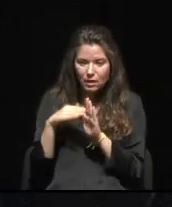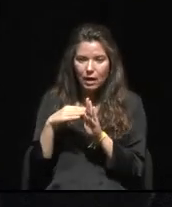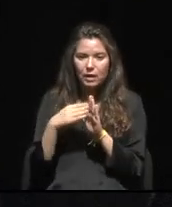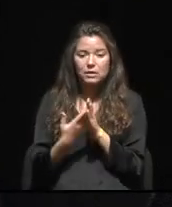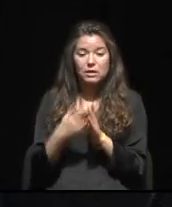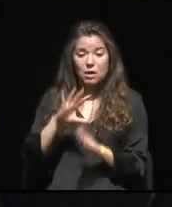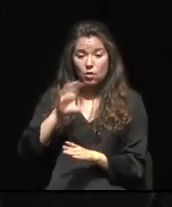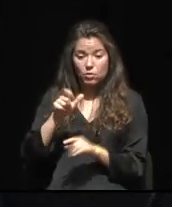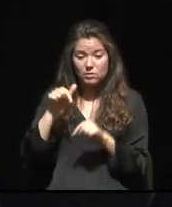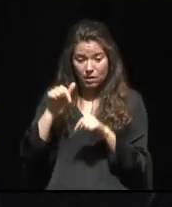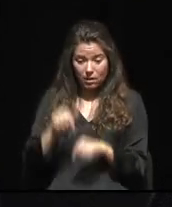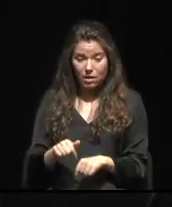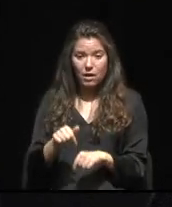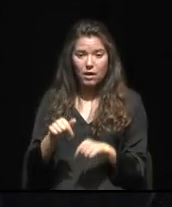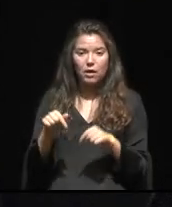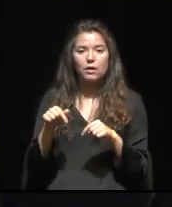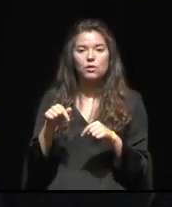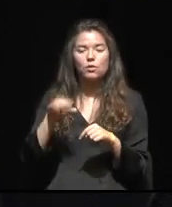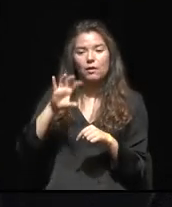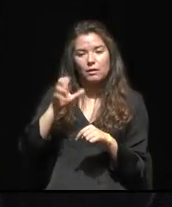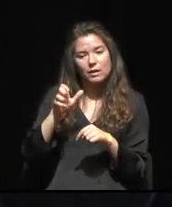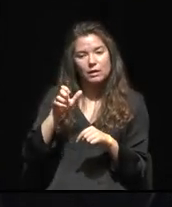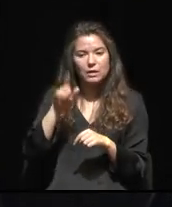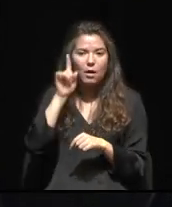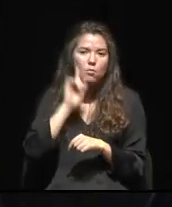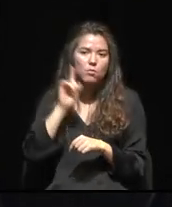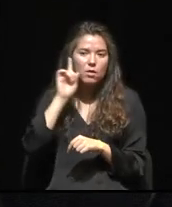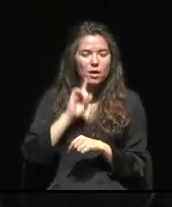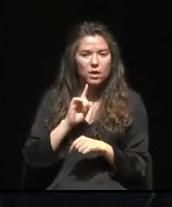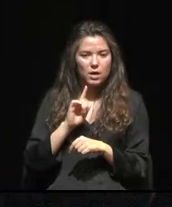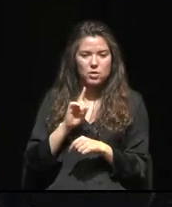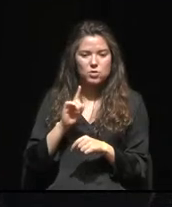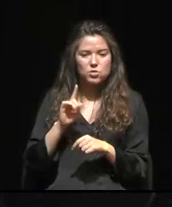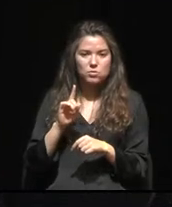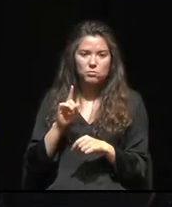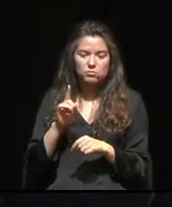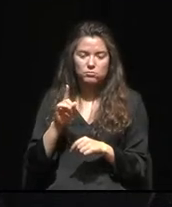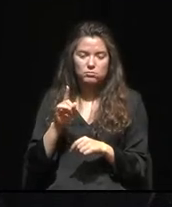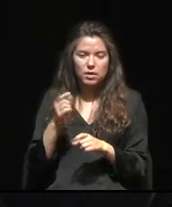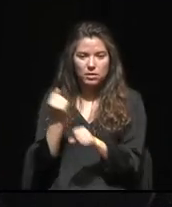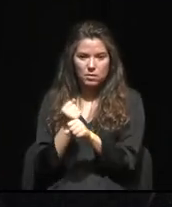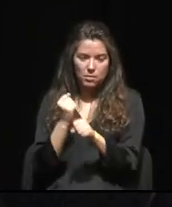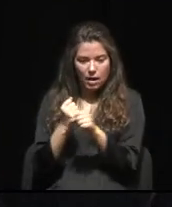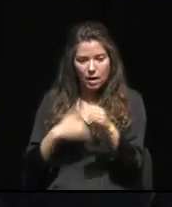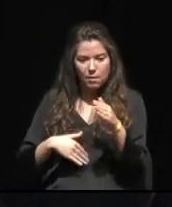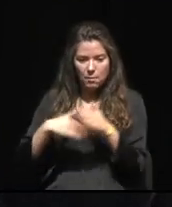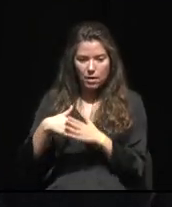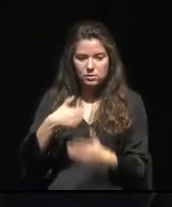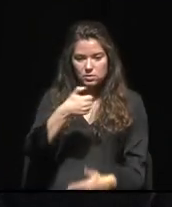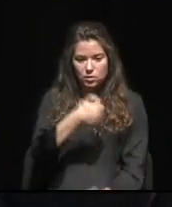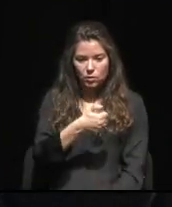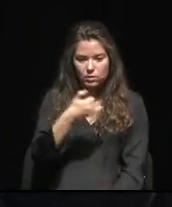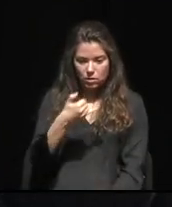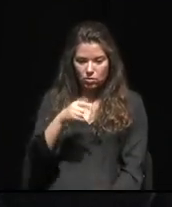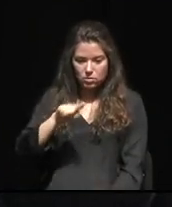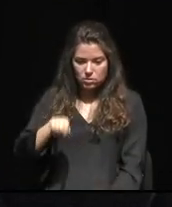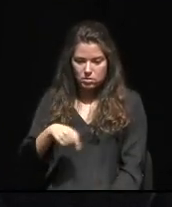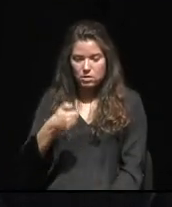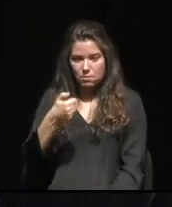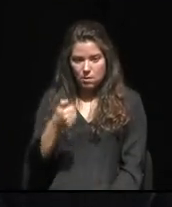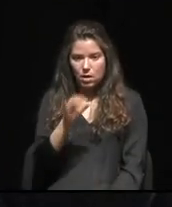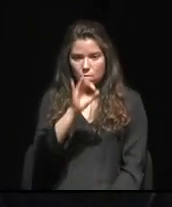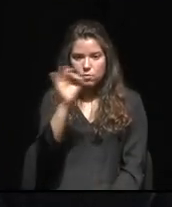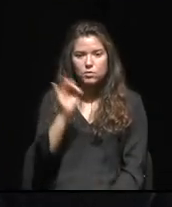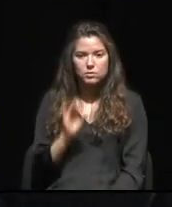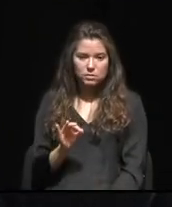concelho do distrito com maior proporção de mulheres no total dos trabalhadores aqui são 52,5 por dos